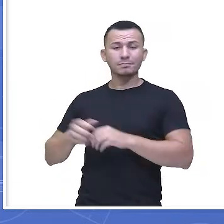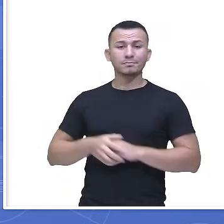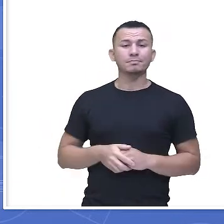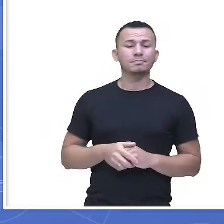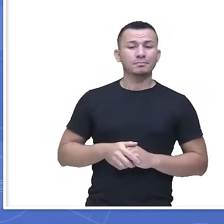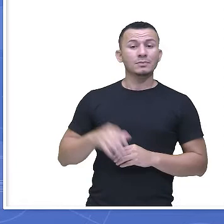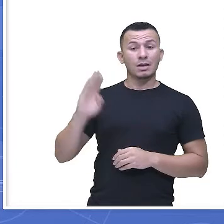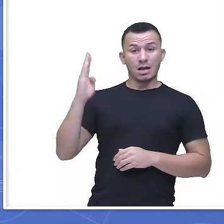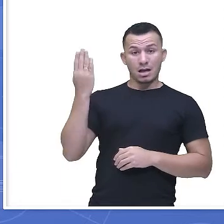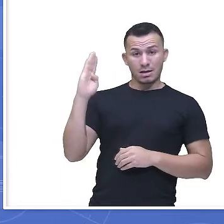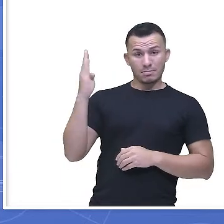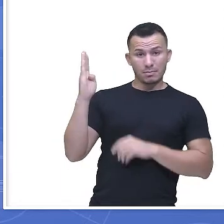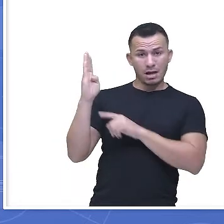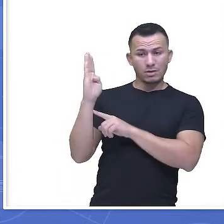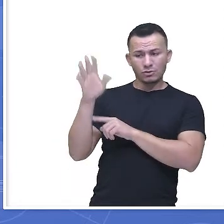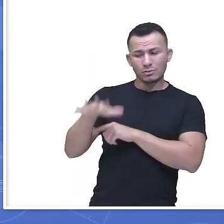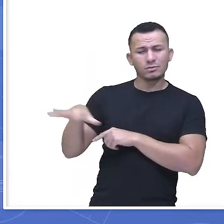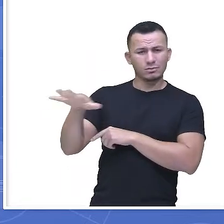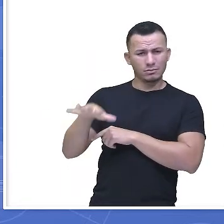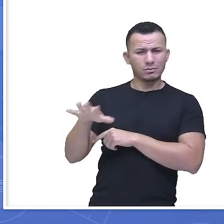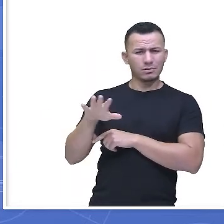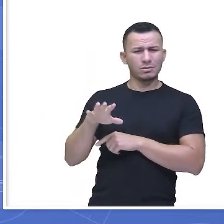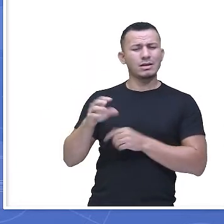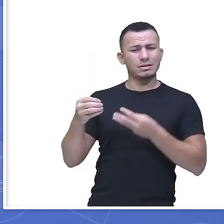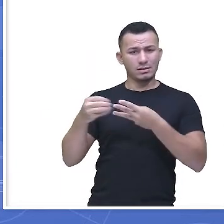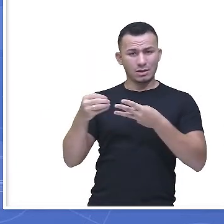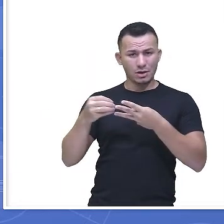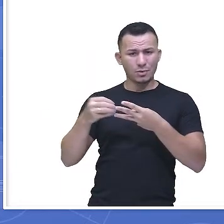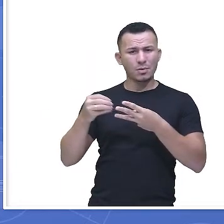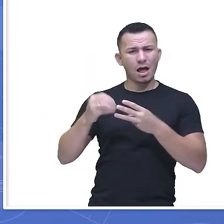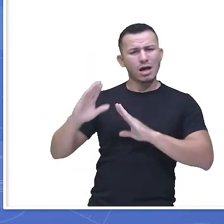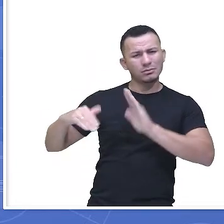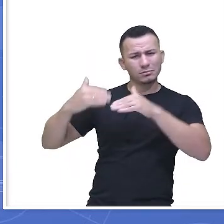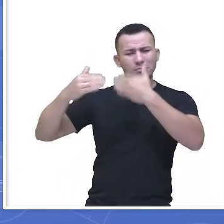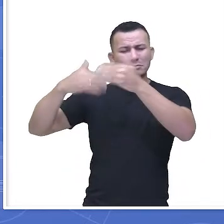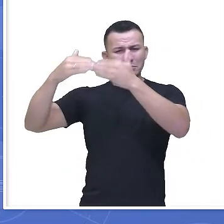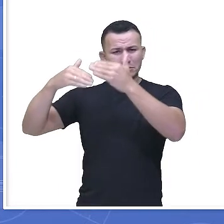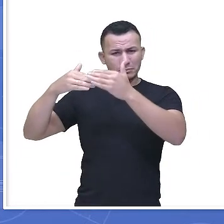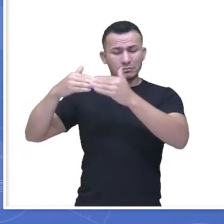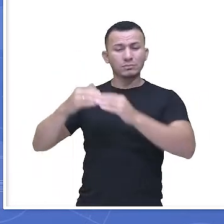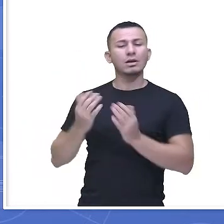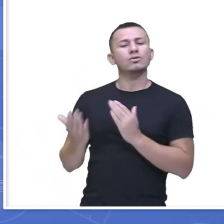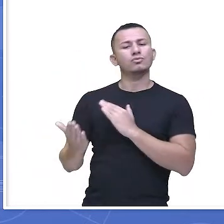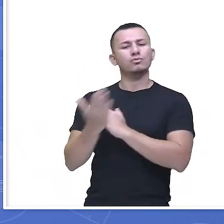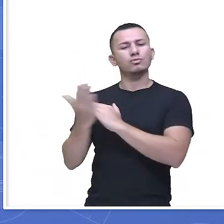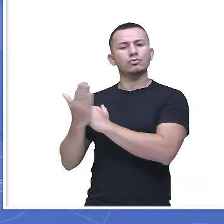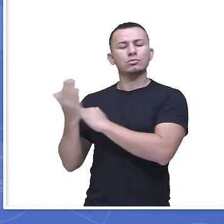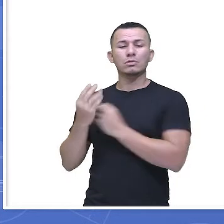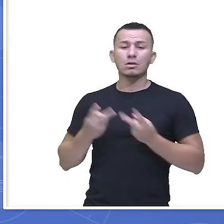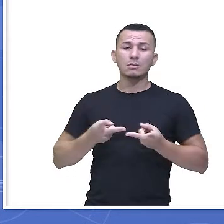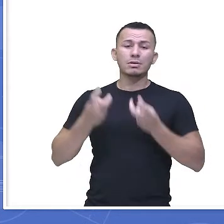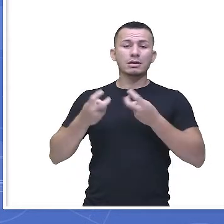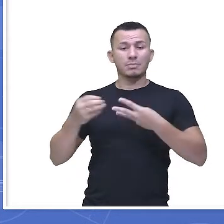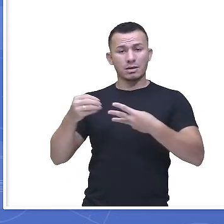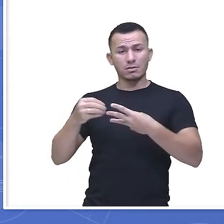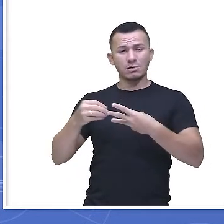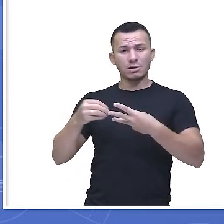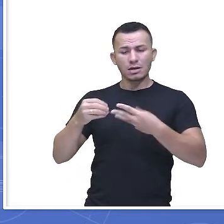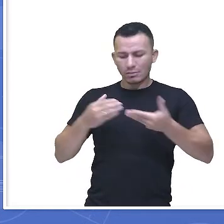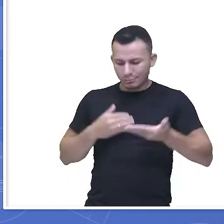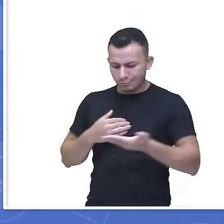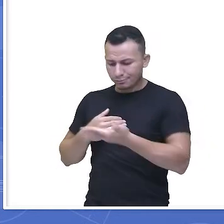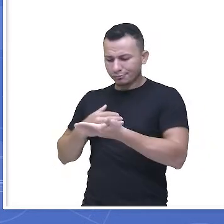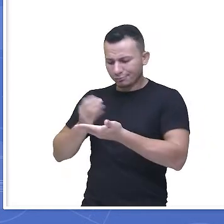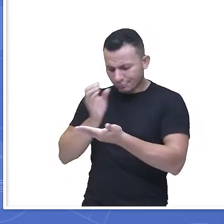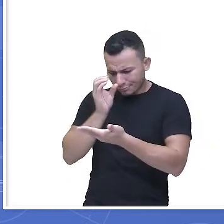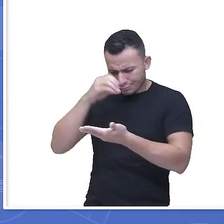biologia celular, a parte da biologia celular, o desenvolvimento do microscópio, nos ajudou a identificar a célula. E o que